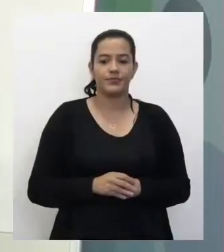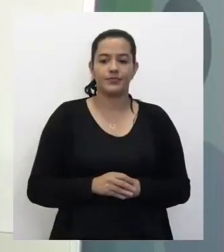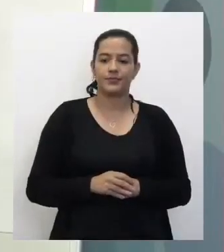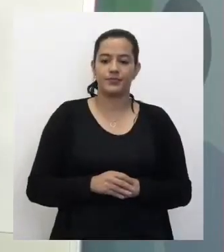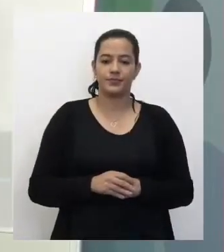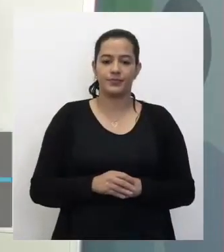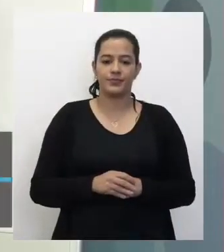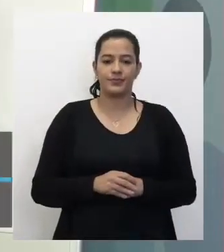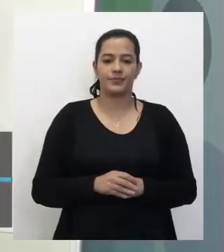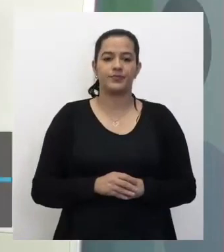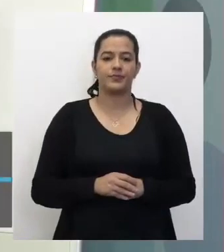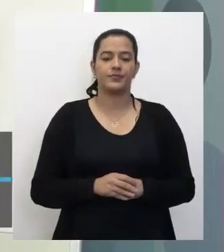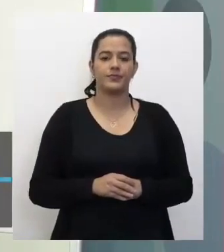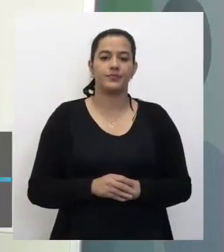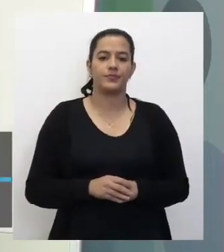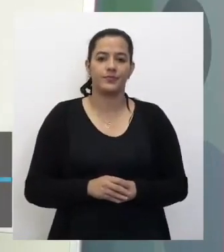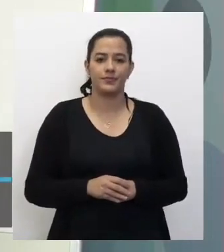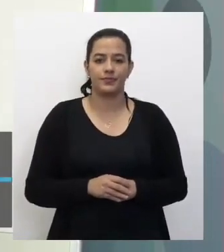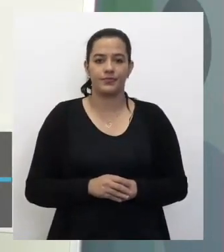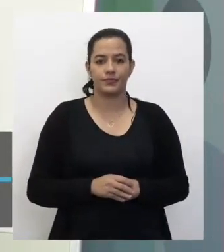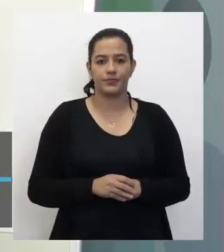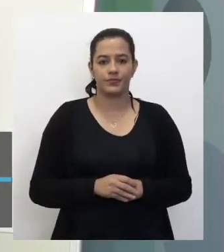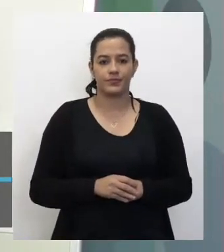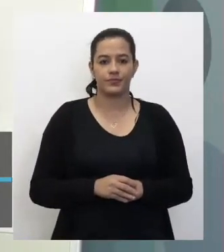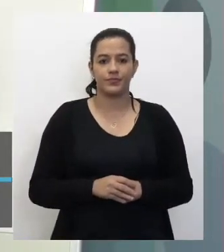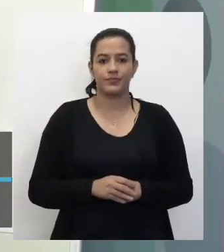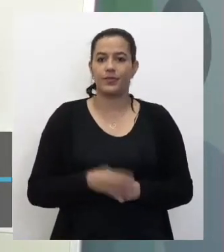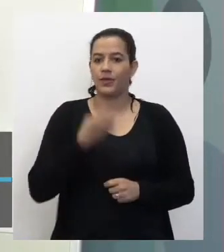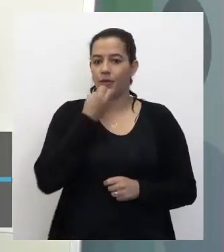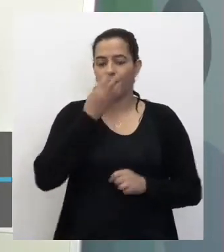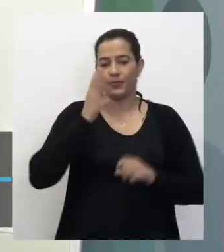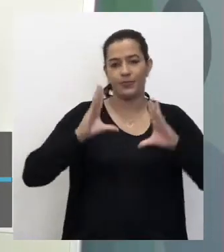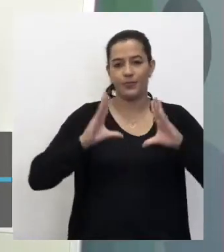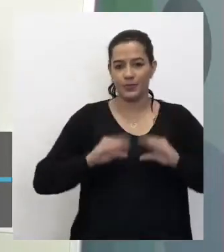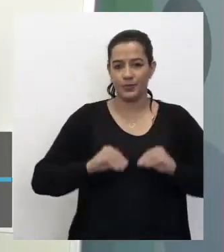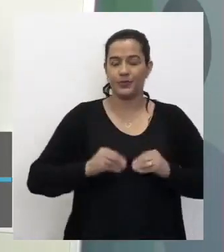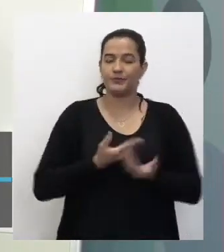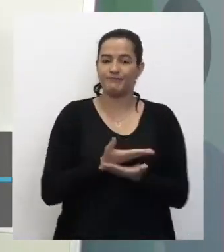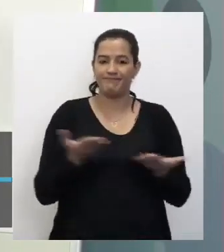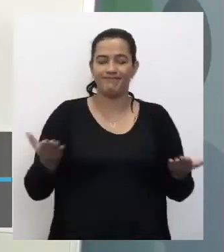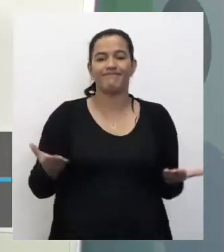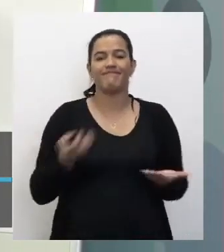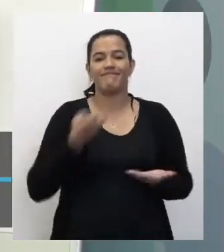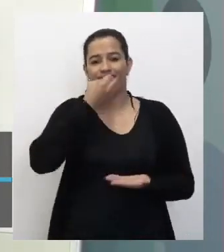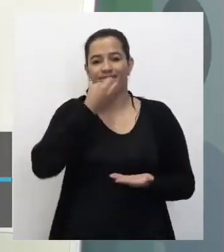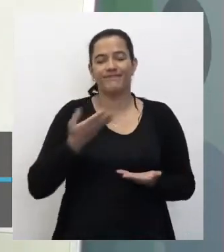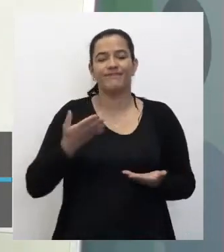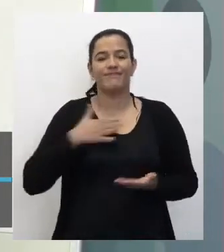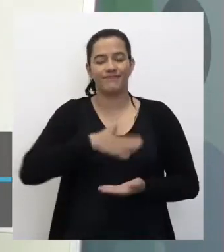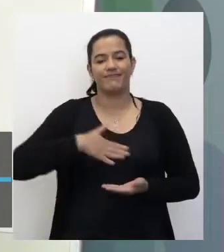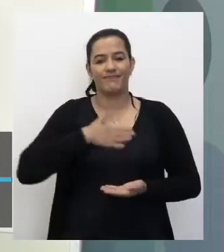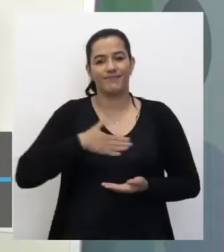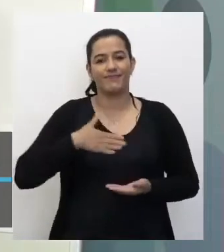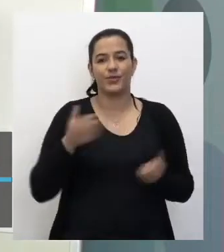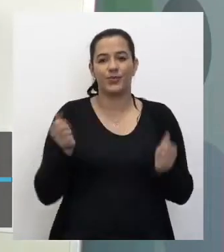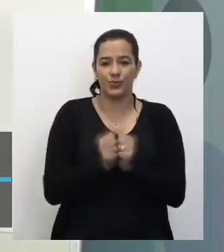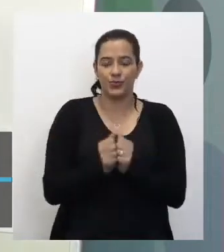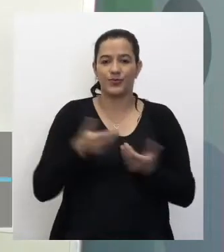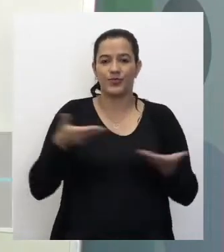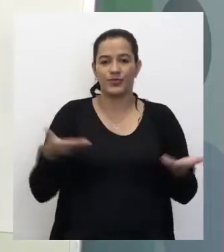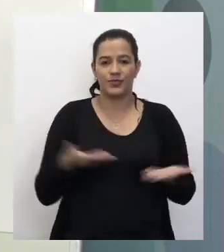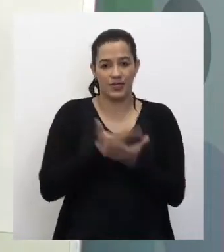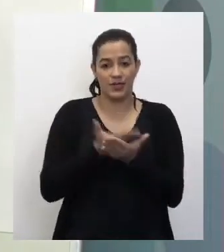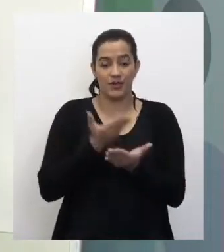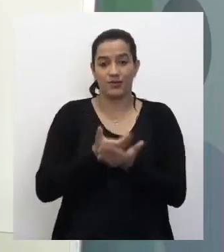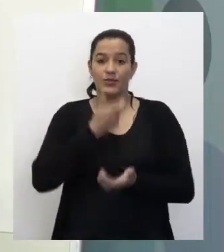Good evening, everybody. Welcome to another English class. Boa noite, pessoal. Bem-vindos a mais uma aula de inglês. My name is João. I'll be the English teacher